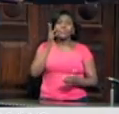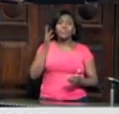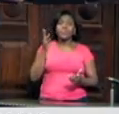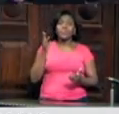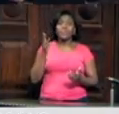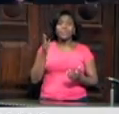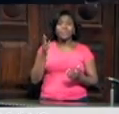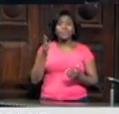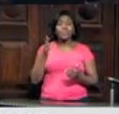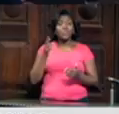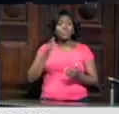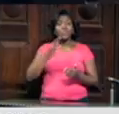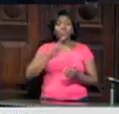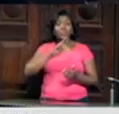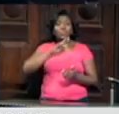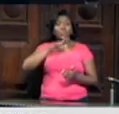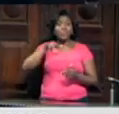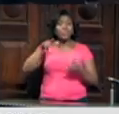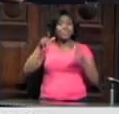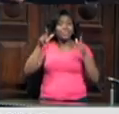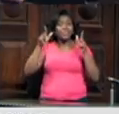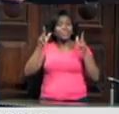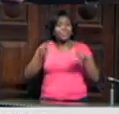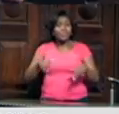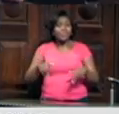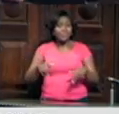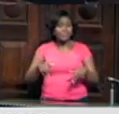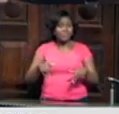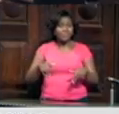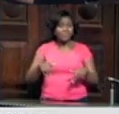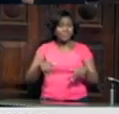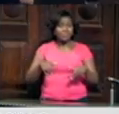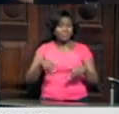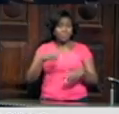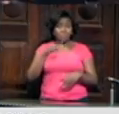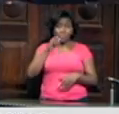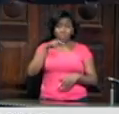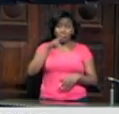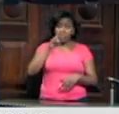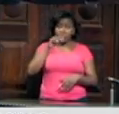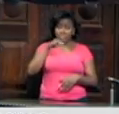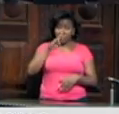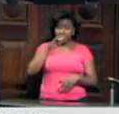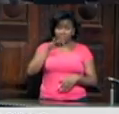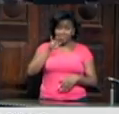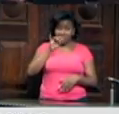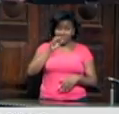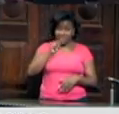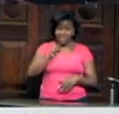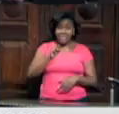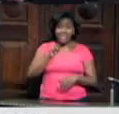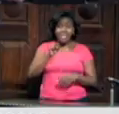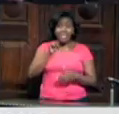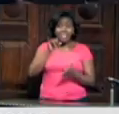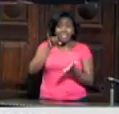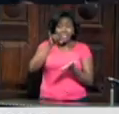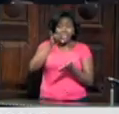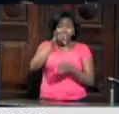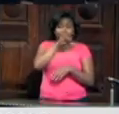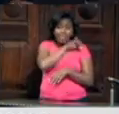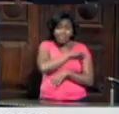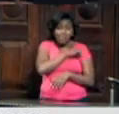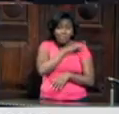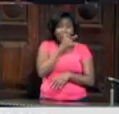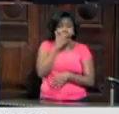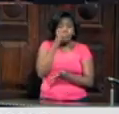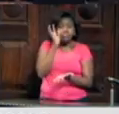se encontrar a partir de suas dimensões tão monumentais. O Rio concentra esta